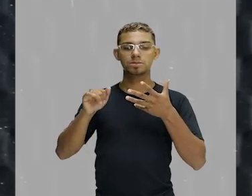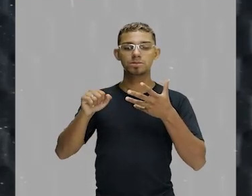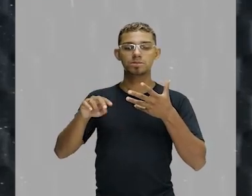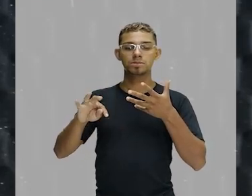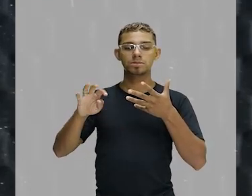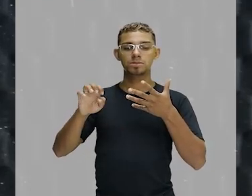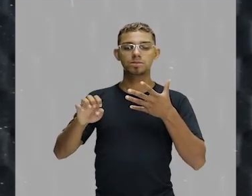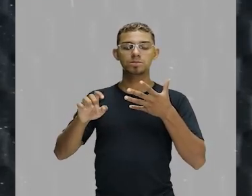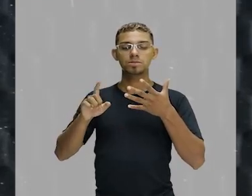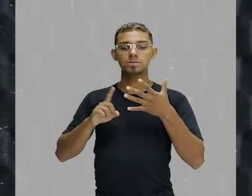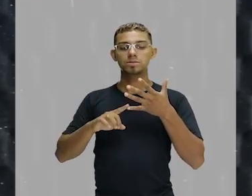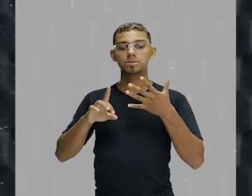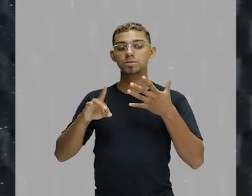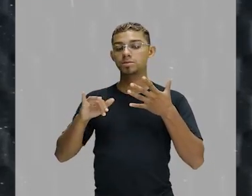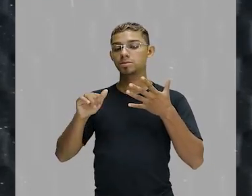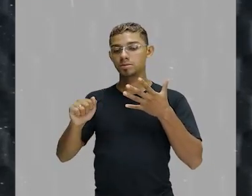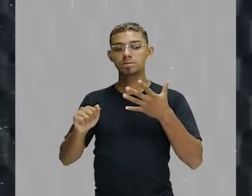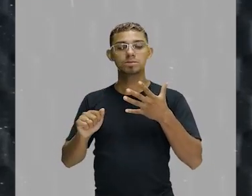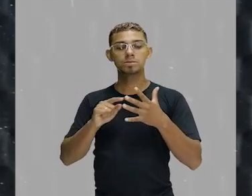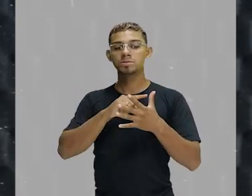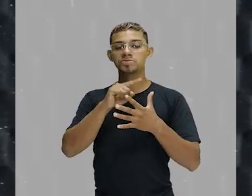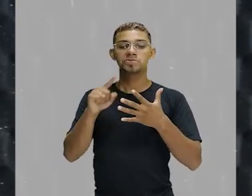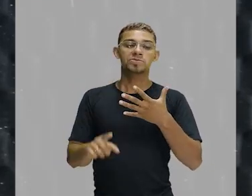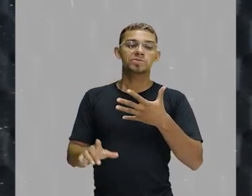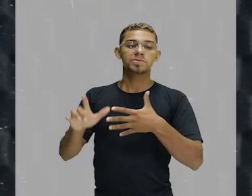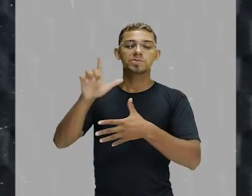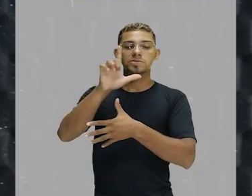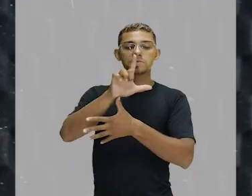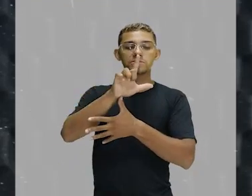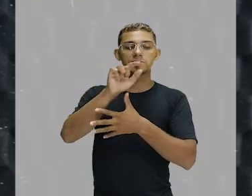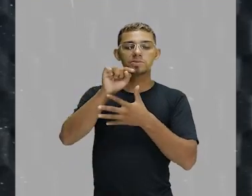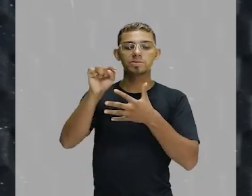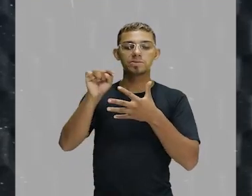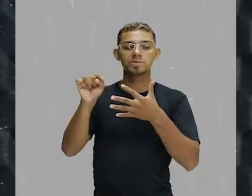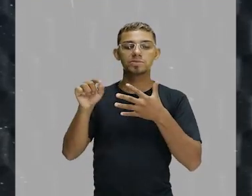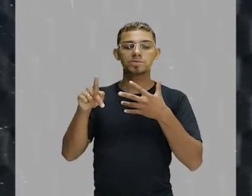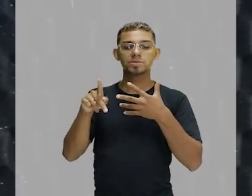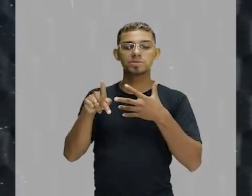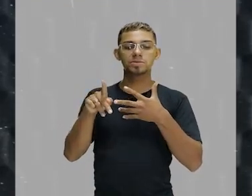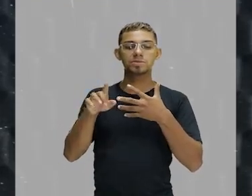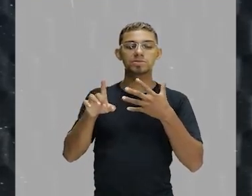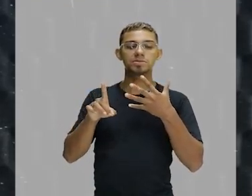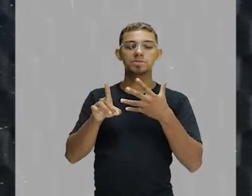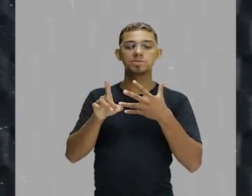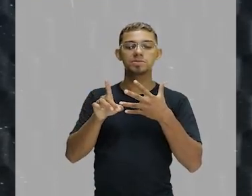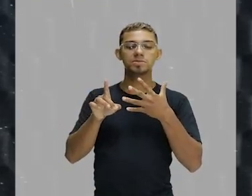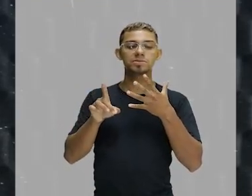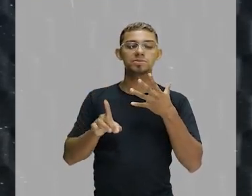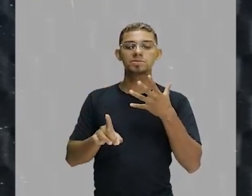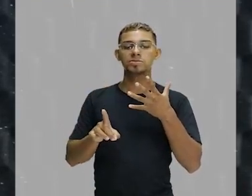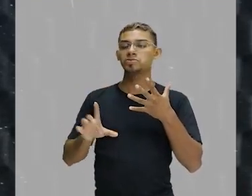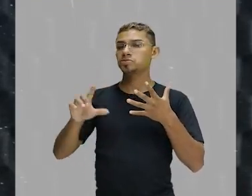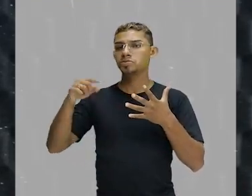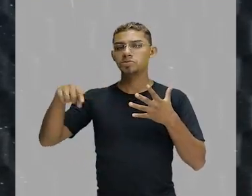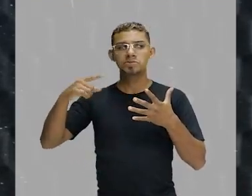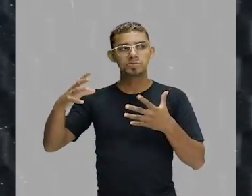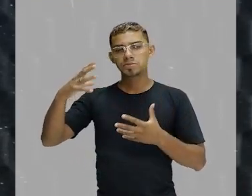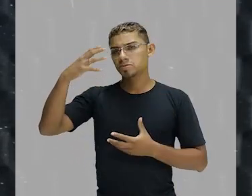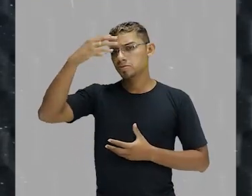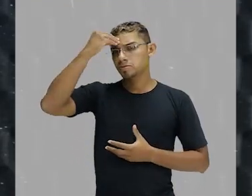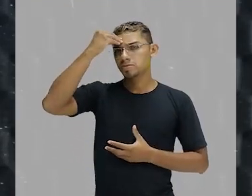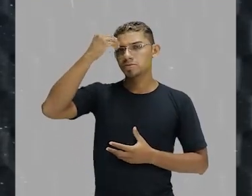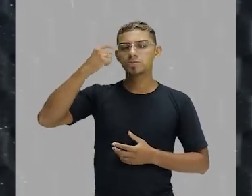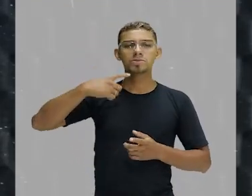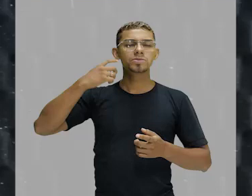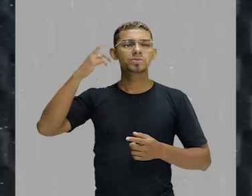paquíteno, né? O diplóteno, durante, e o diacinese é o dia. Então, essa dica serve para te ajudar a lembrar